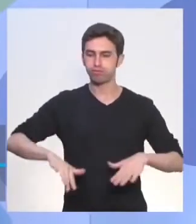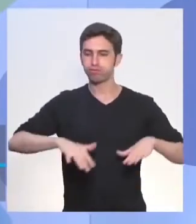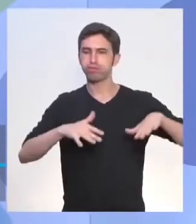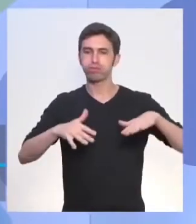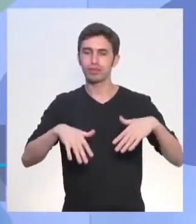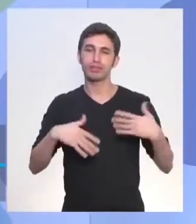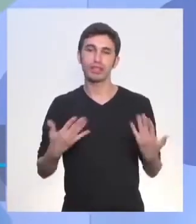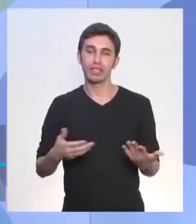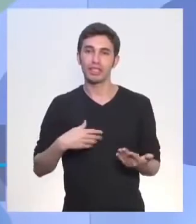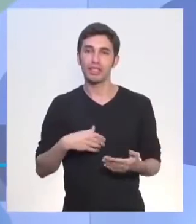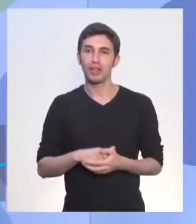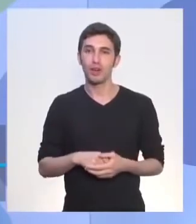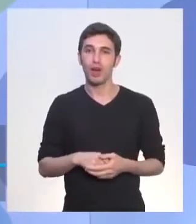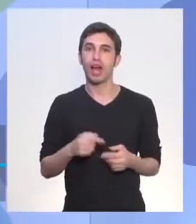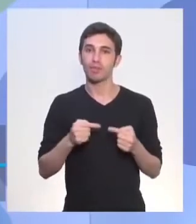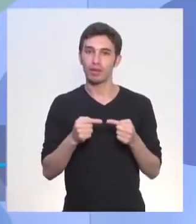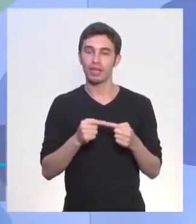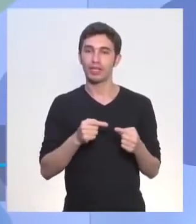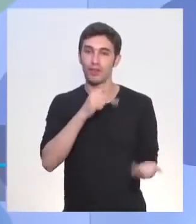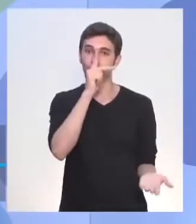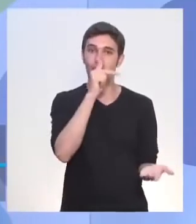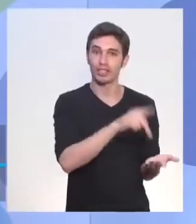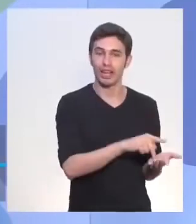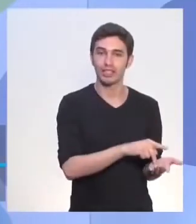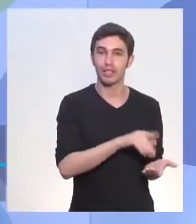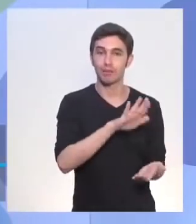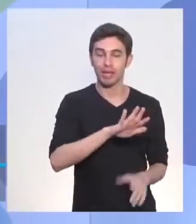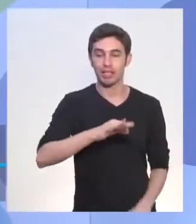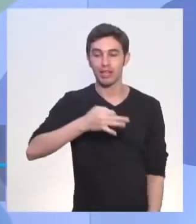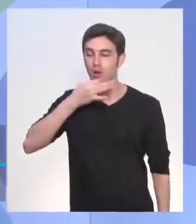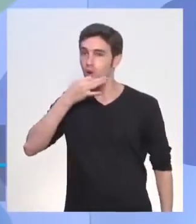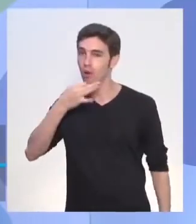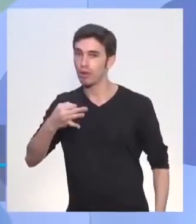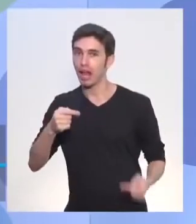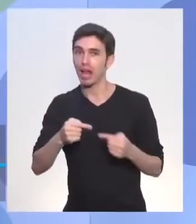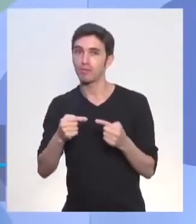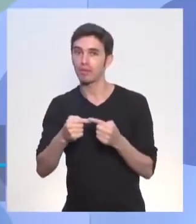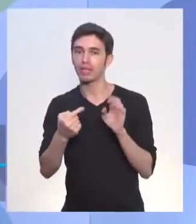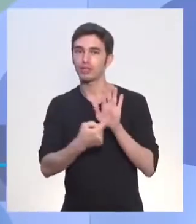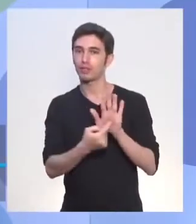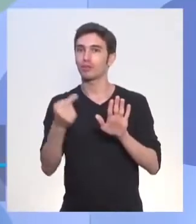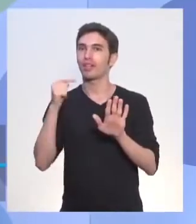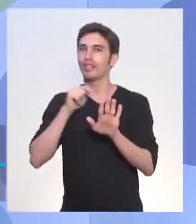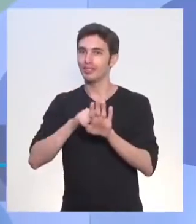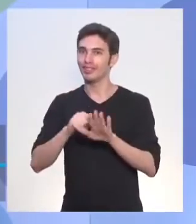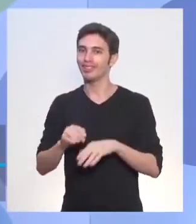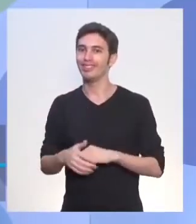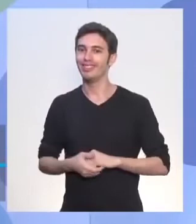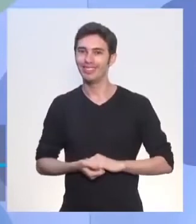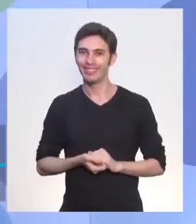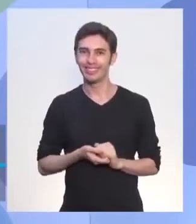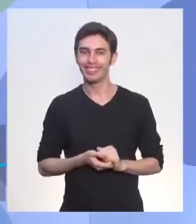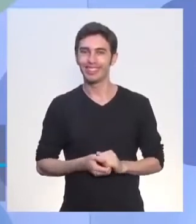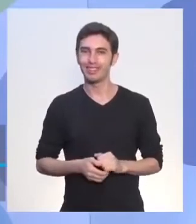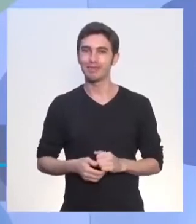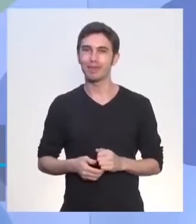Ponto de vista, já entra a questão da subjetividade. Então, perceba que no ponto de vista, o Zanini já fala o